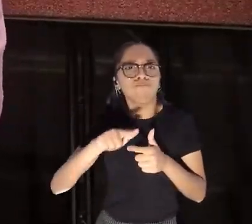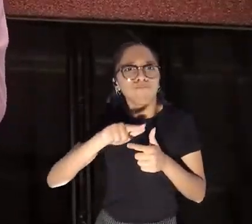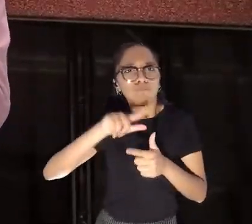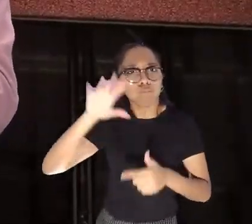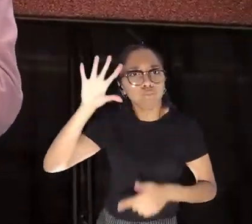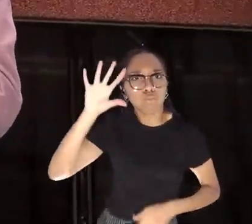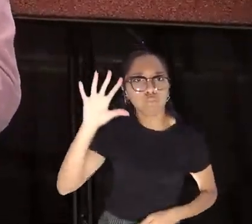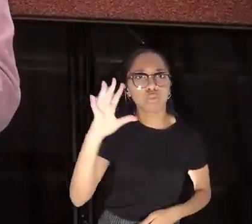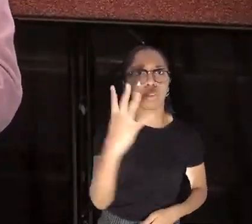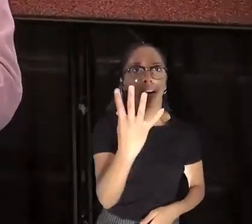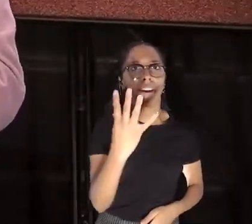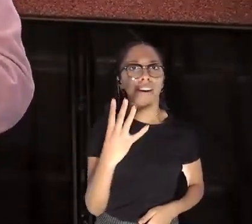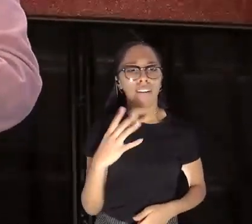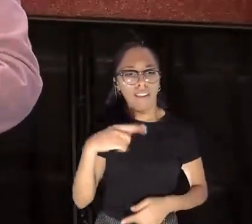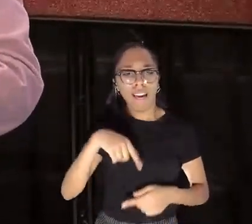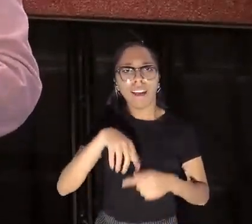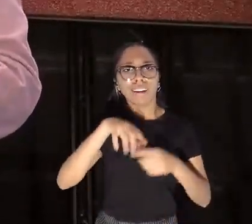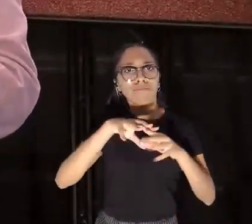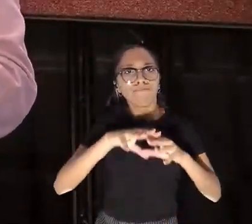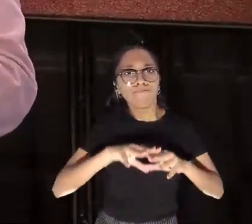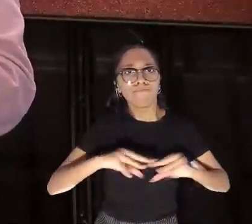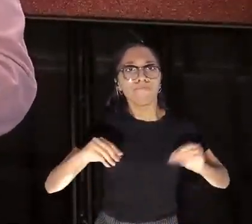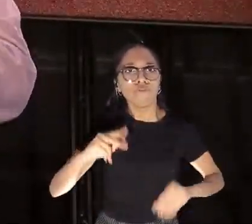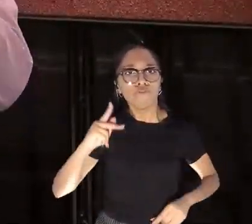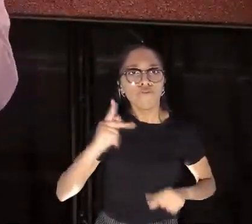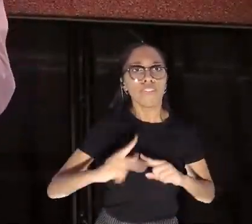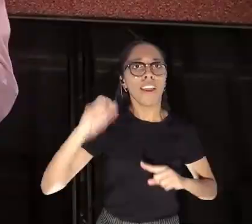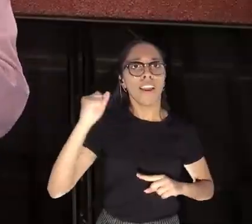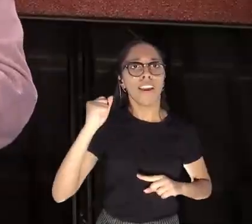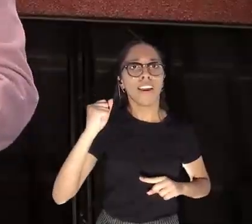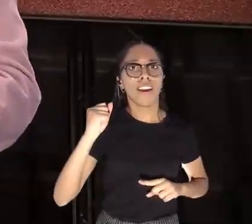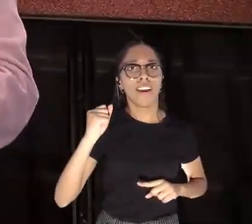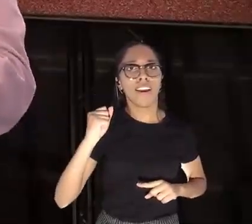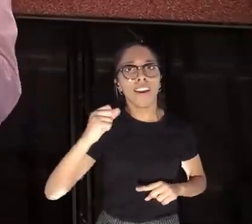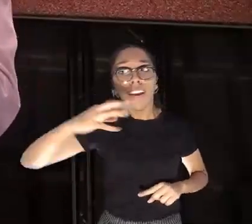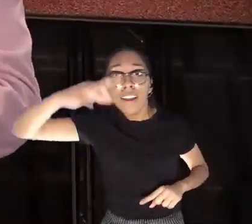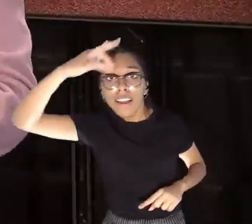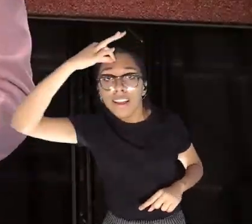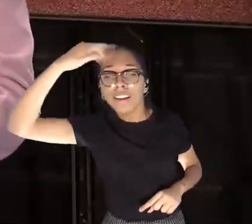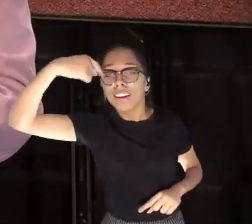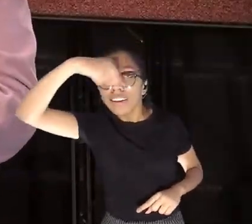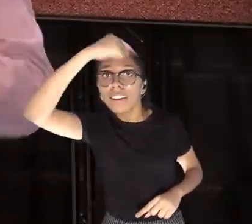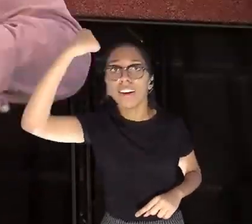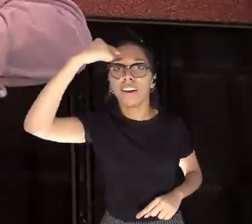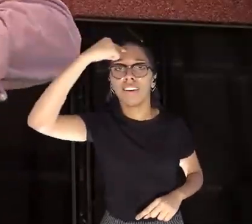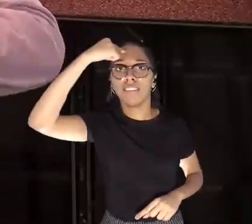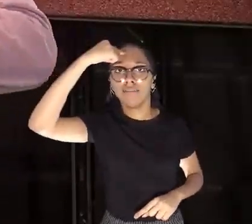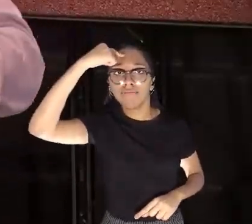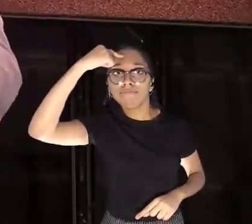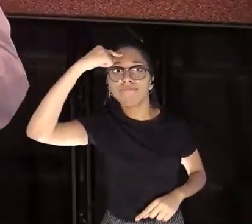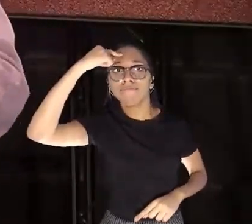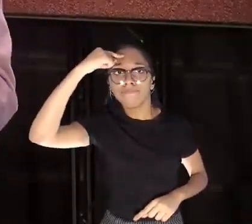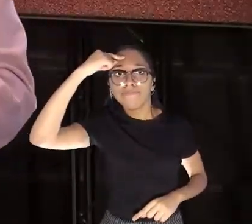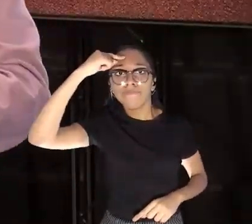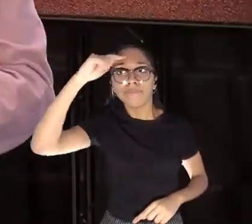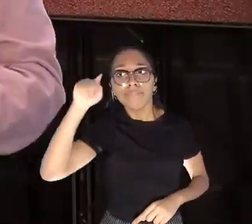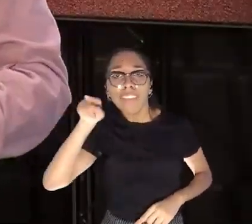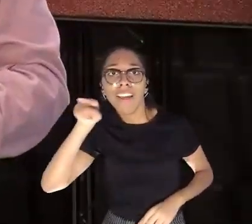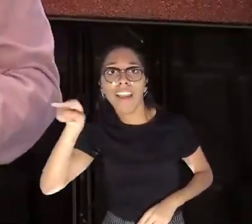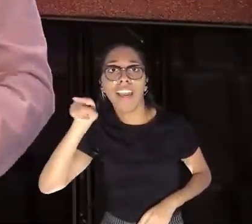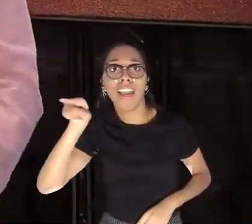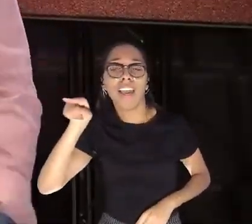passou por grandes problemas nesses últimos meses. É o Espírito Santo que nos transforma e muda a nossa